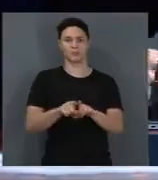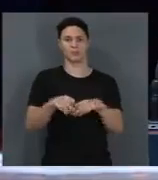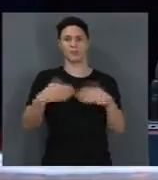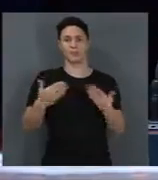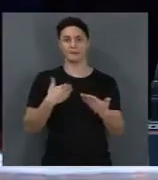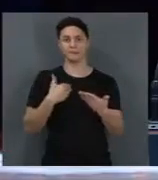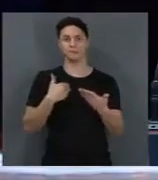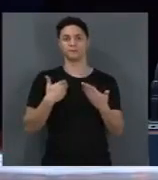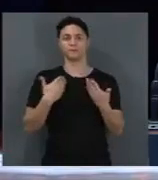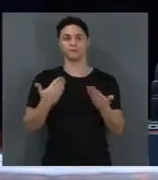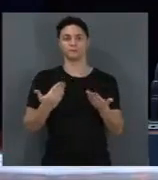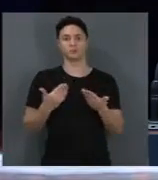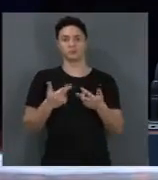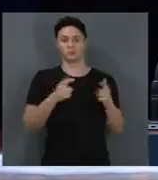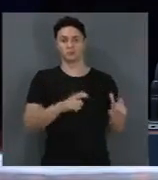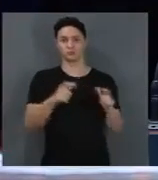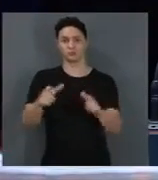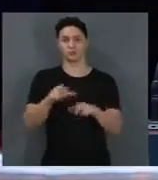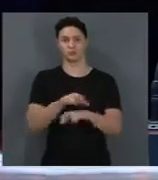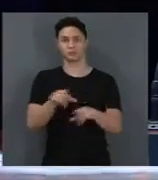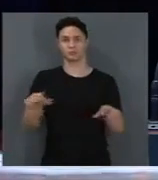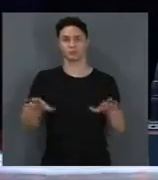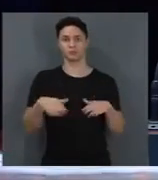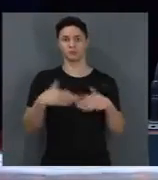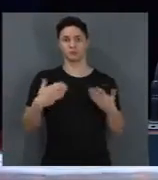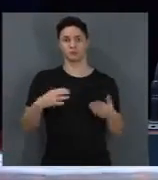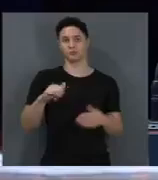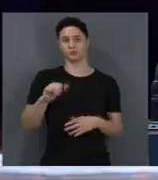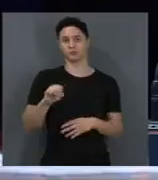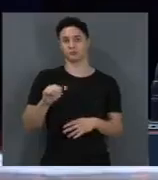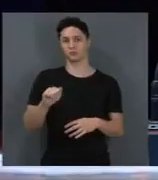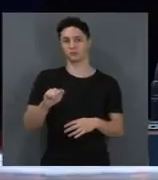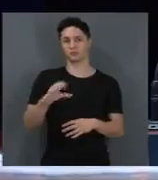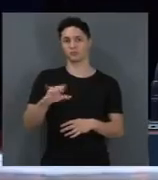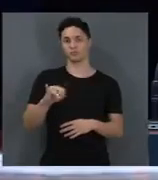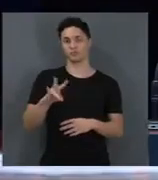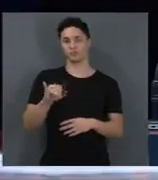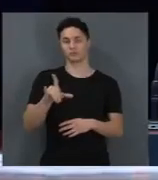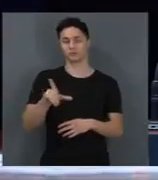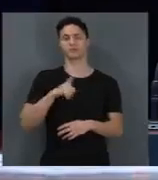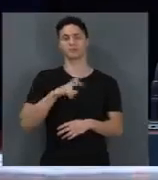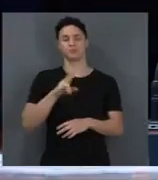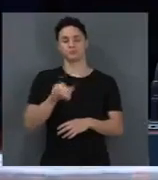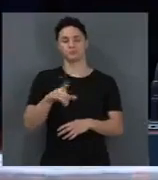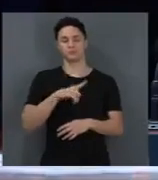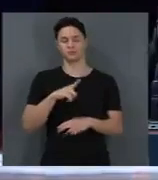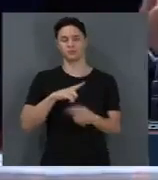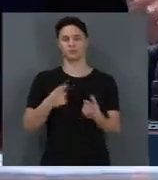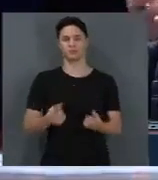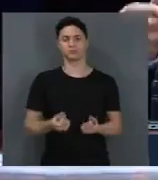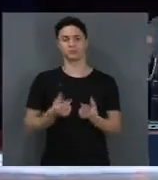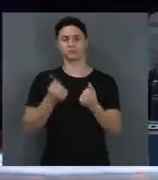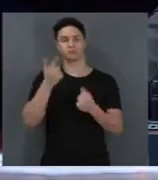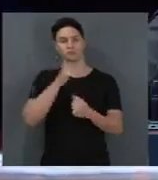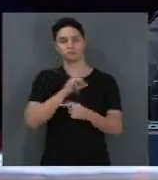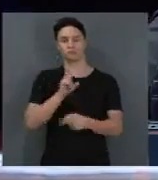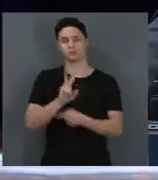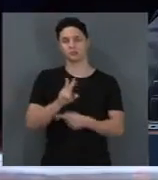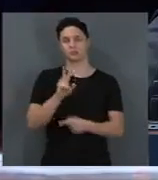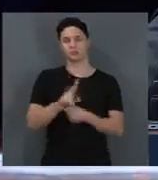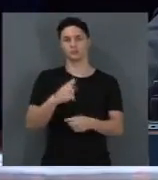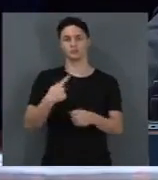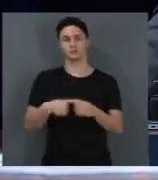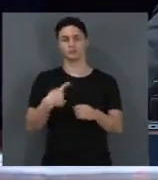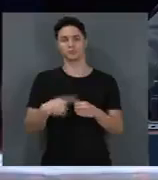Cruzeiro, enfim, tantos lugares. A Casa Civil vai aportar recurso para proteger as cidades